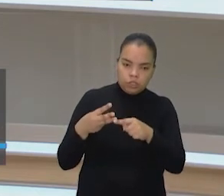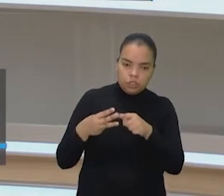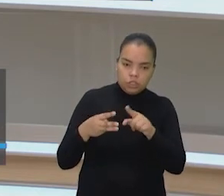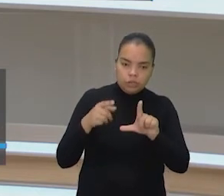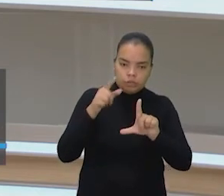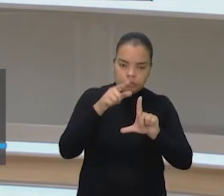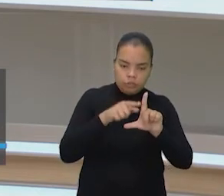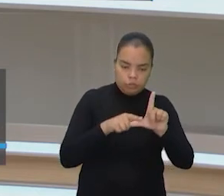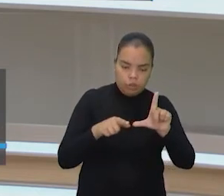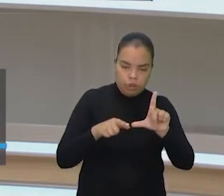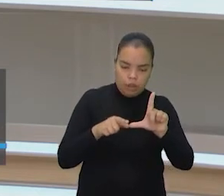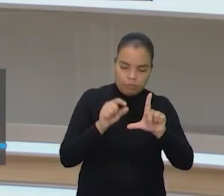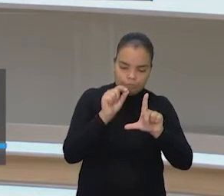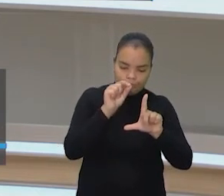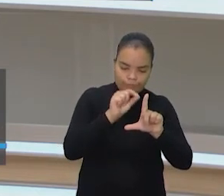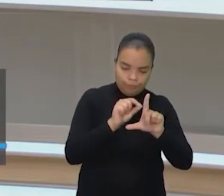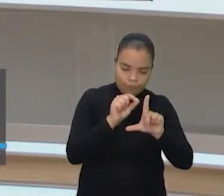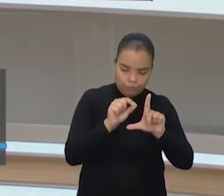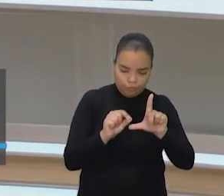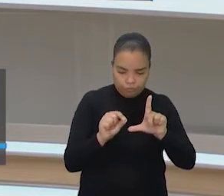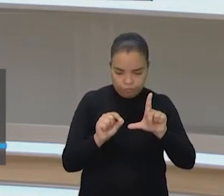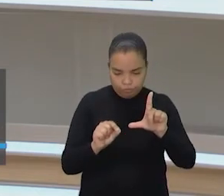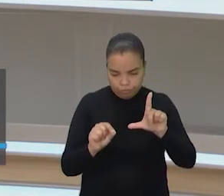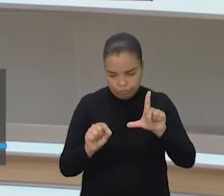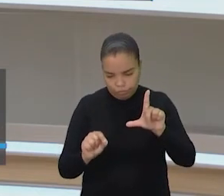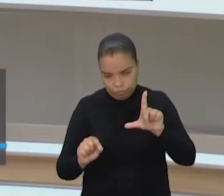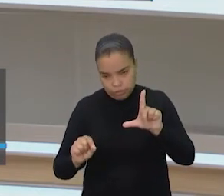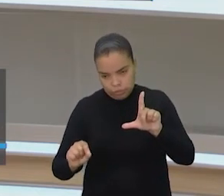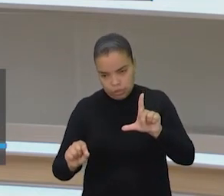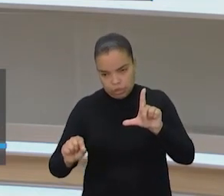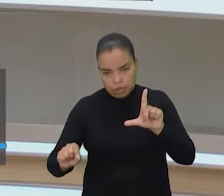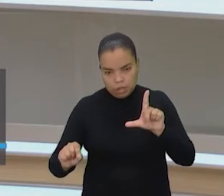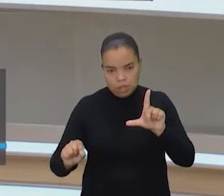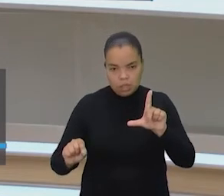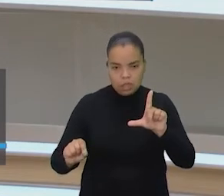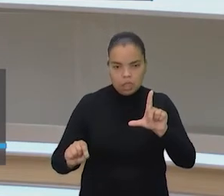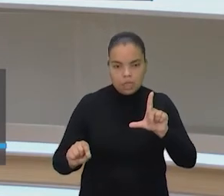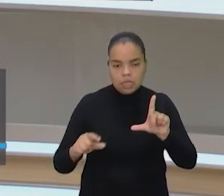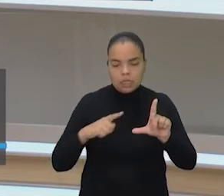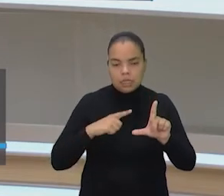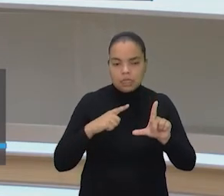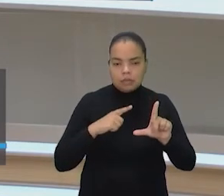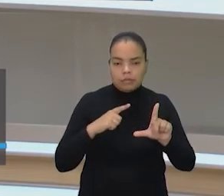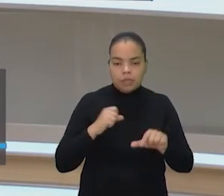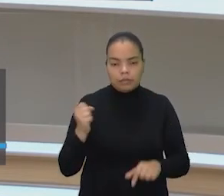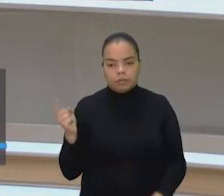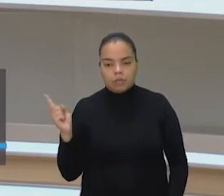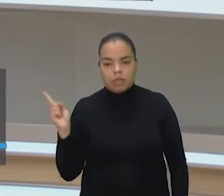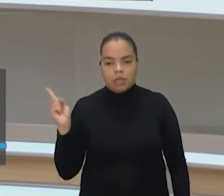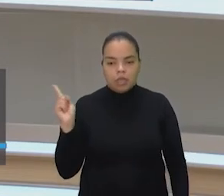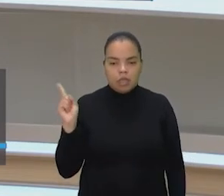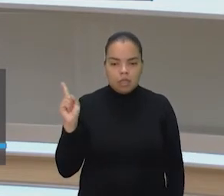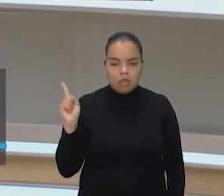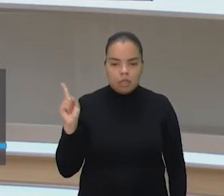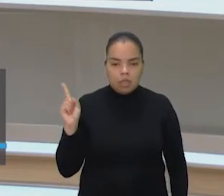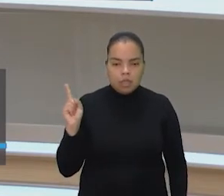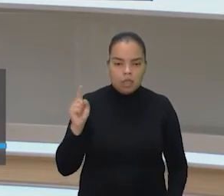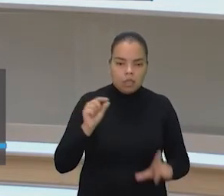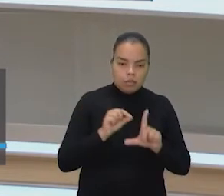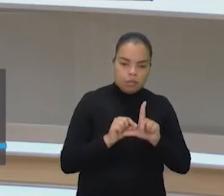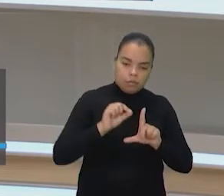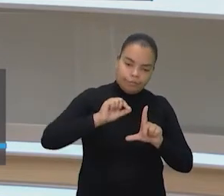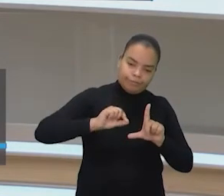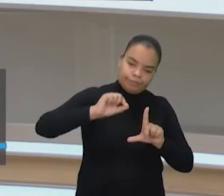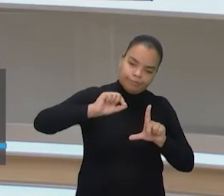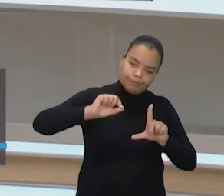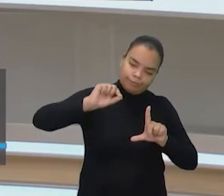vai falar melhor, e na aula que vem, e neste aqui a gente está falando de um gráfico crescente. Nosso diretor vai colocar na